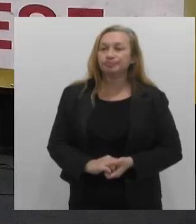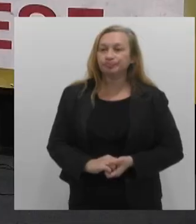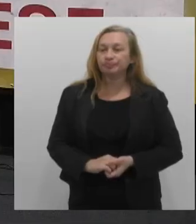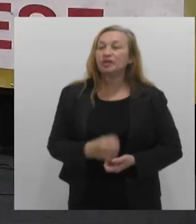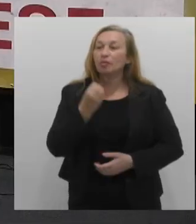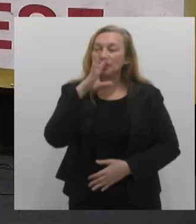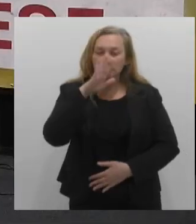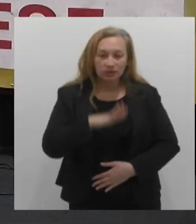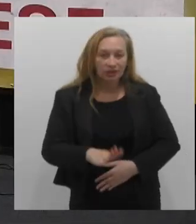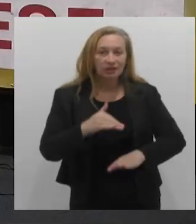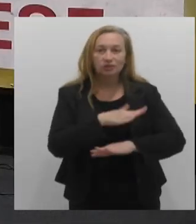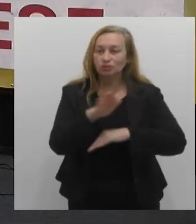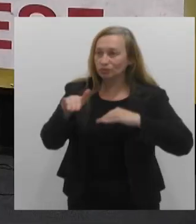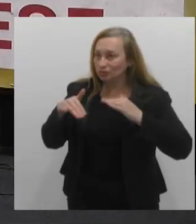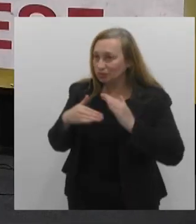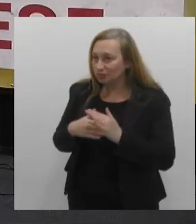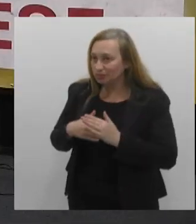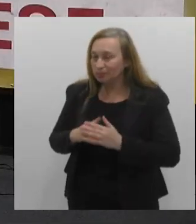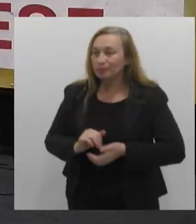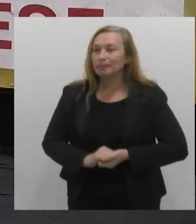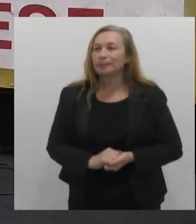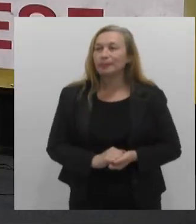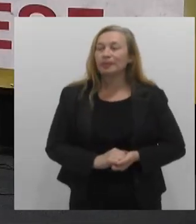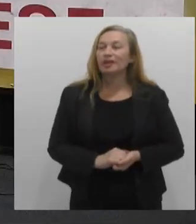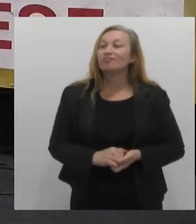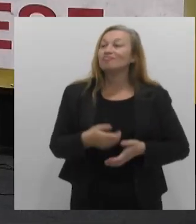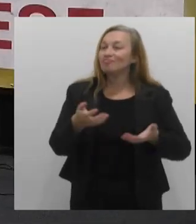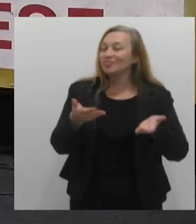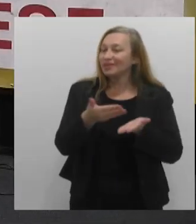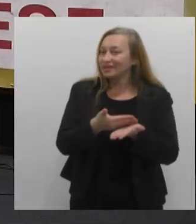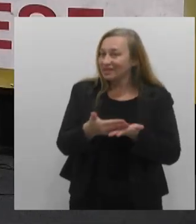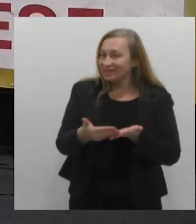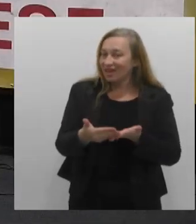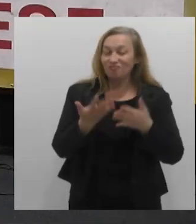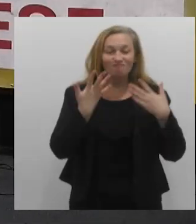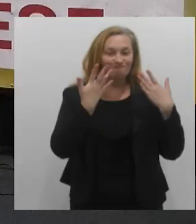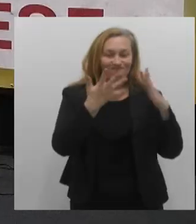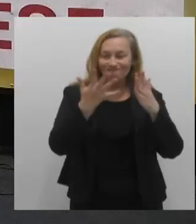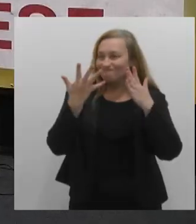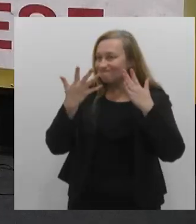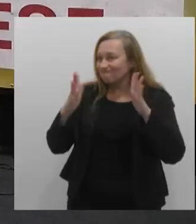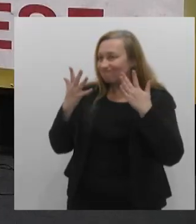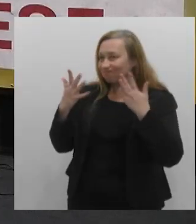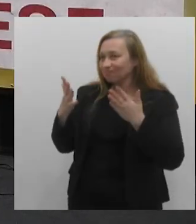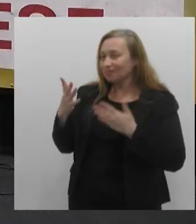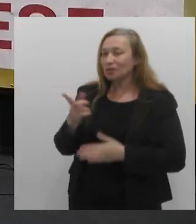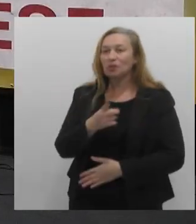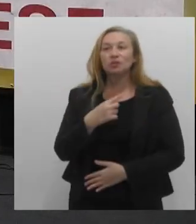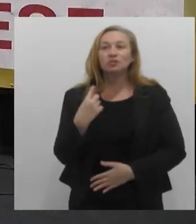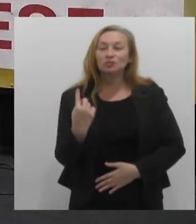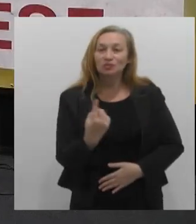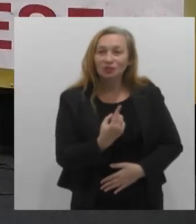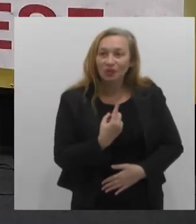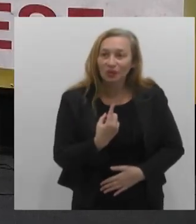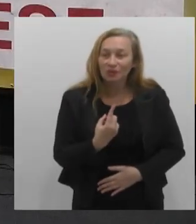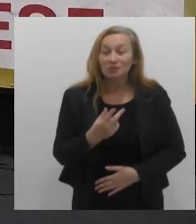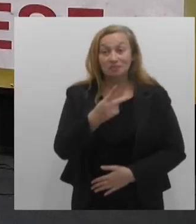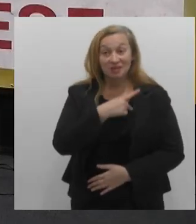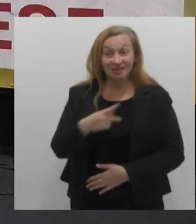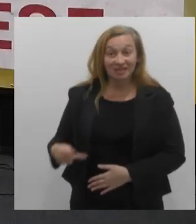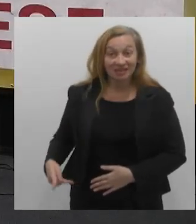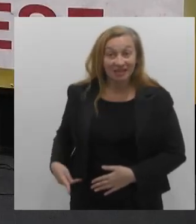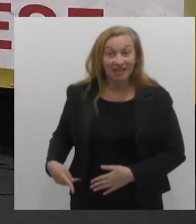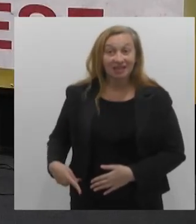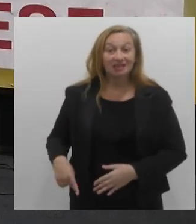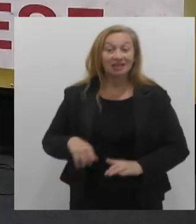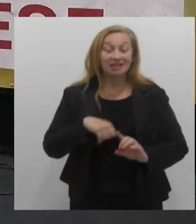Boa tarde a todos. Eu quero iniciar essa saudação ao nosso estimado presidente desta